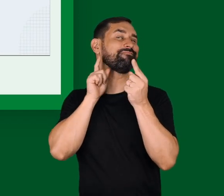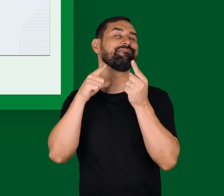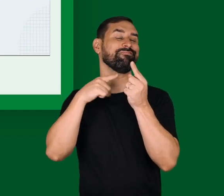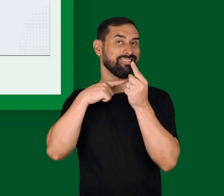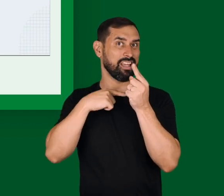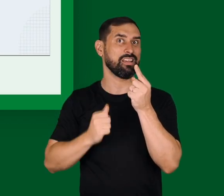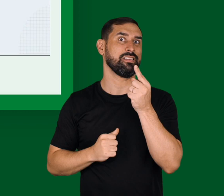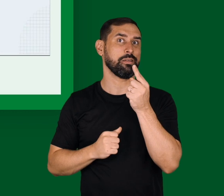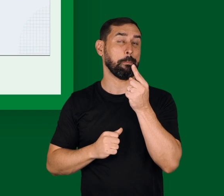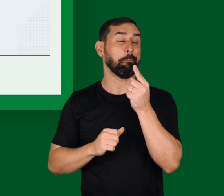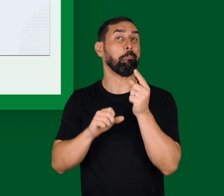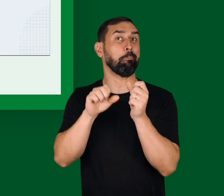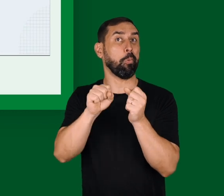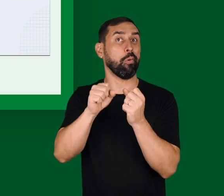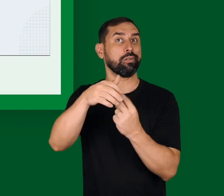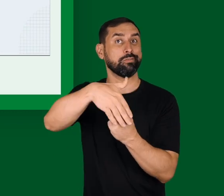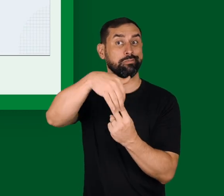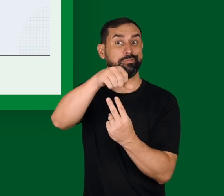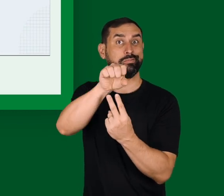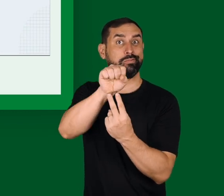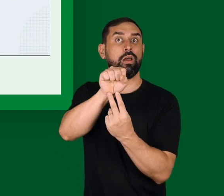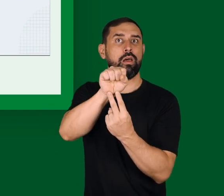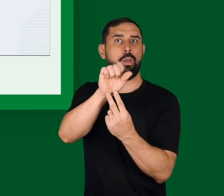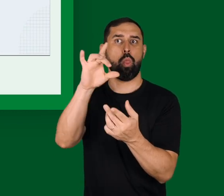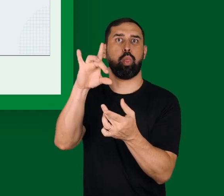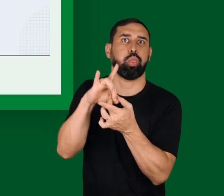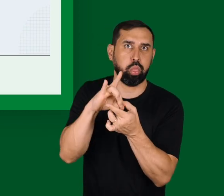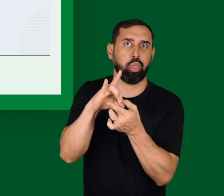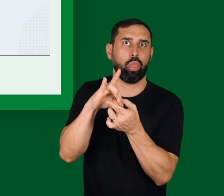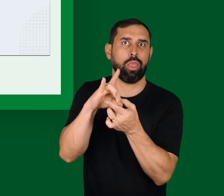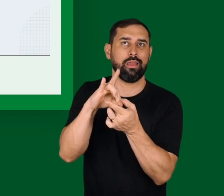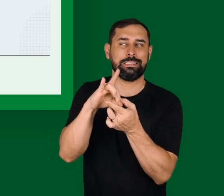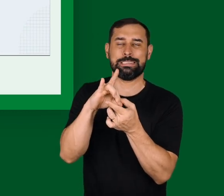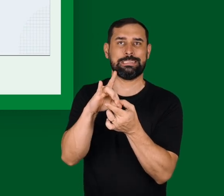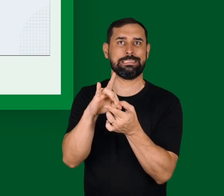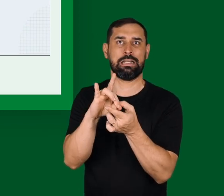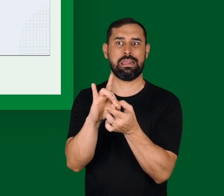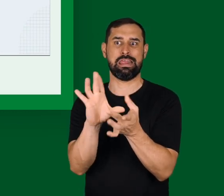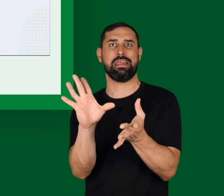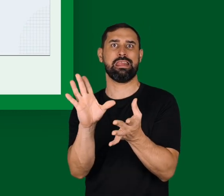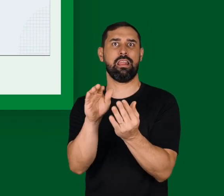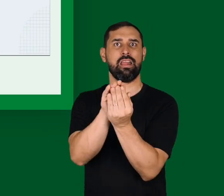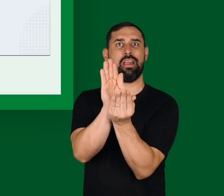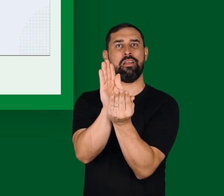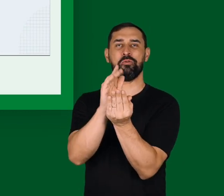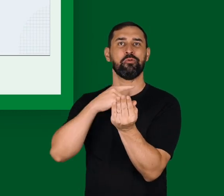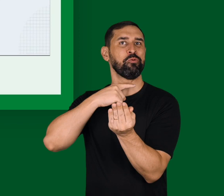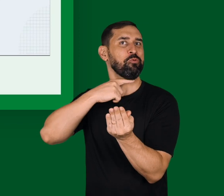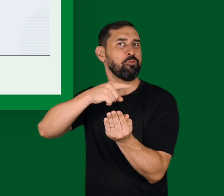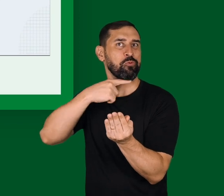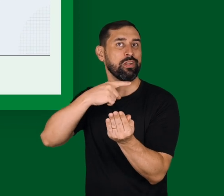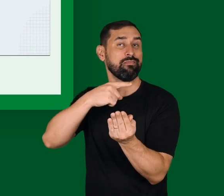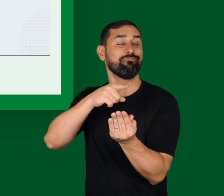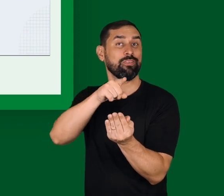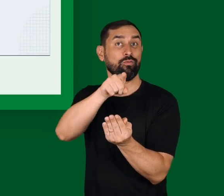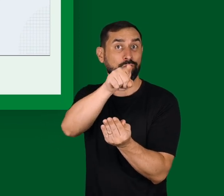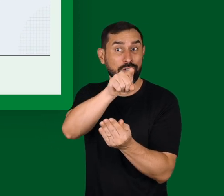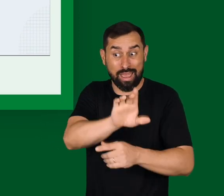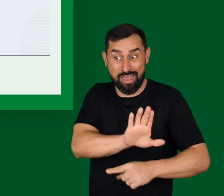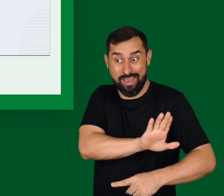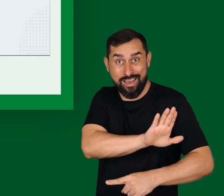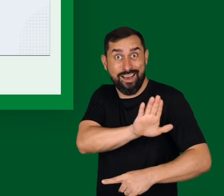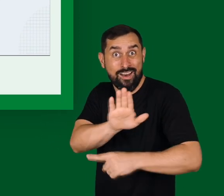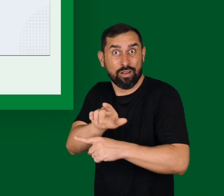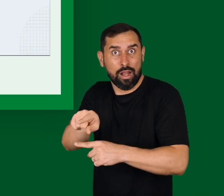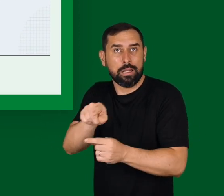oral, e ela pode ser sim uma forma de estar obstruindo aquela via aérea, tá? Então, ter o cuidado de